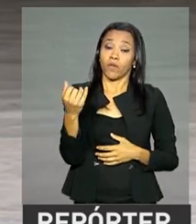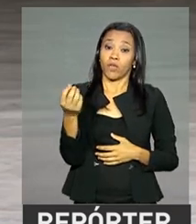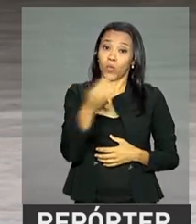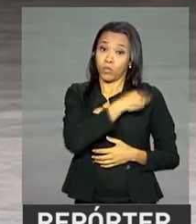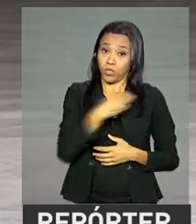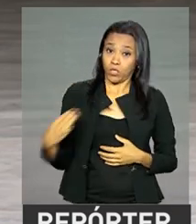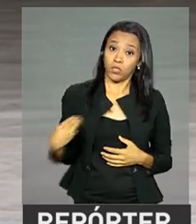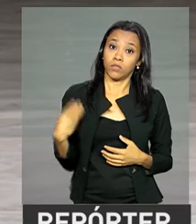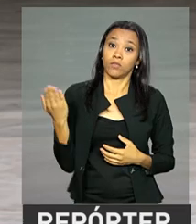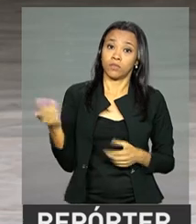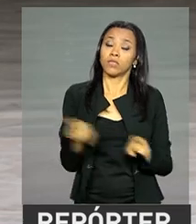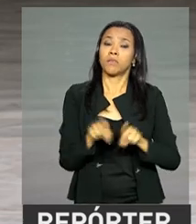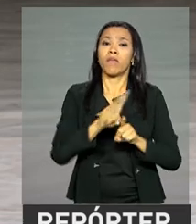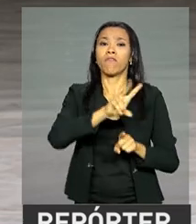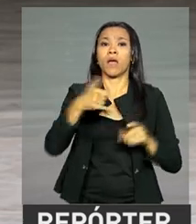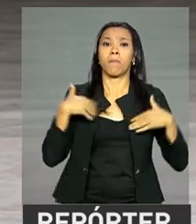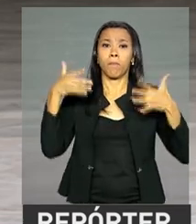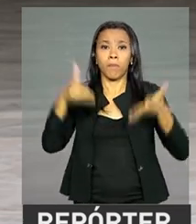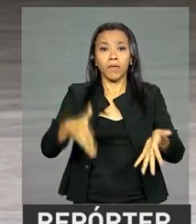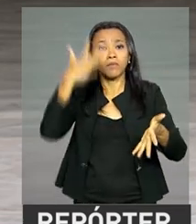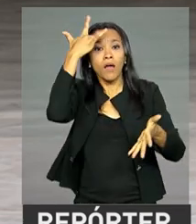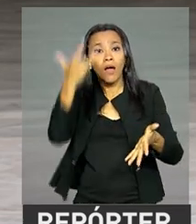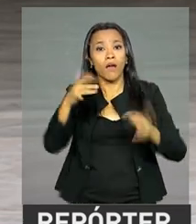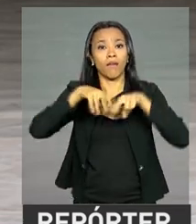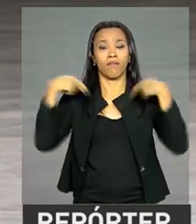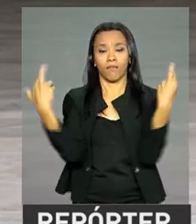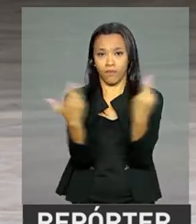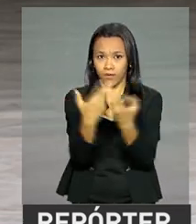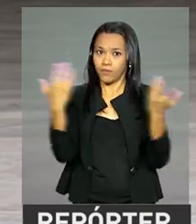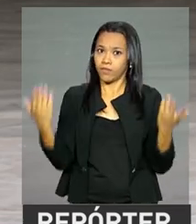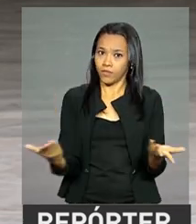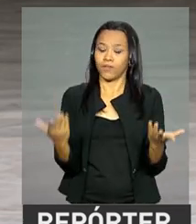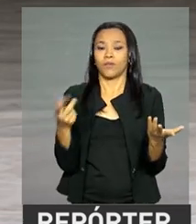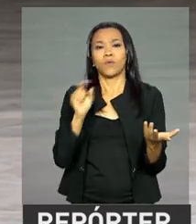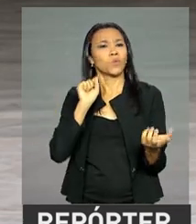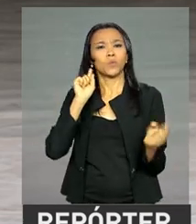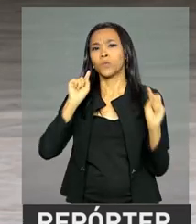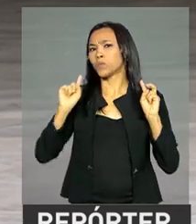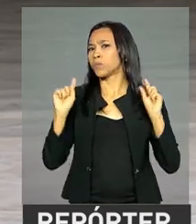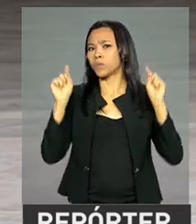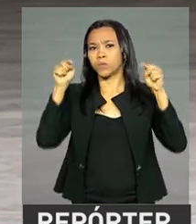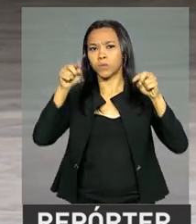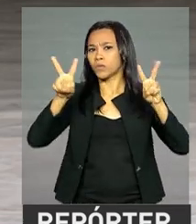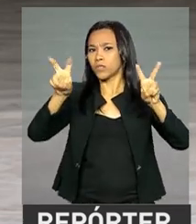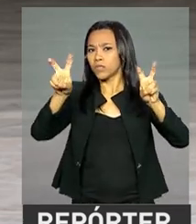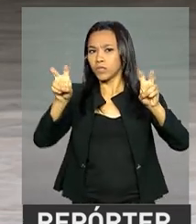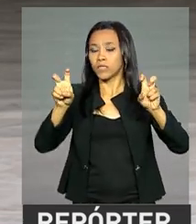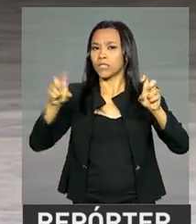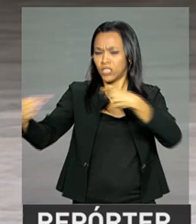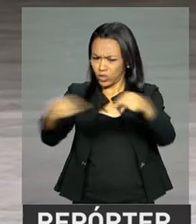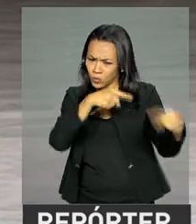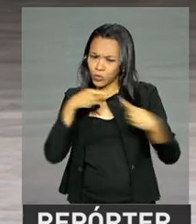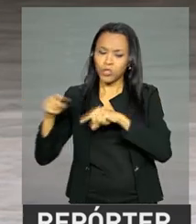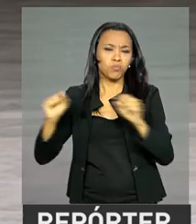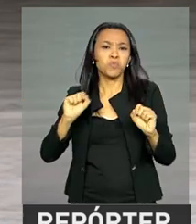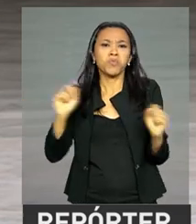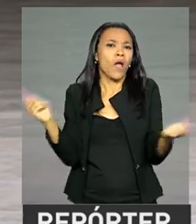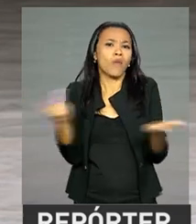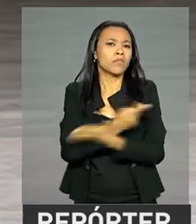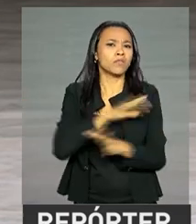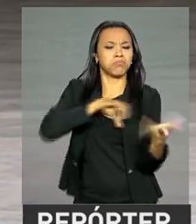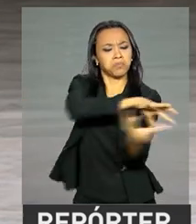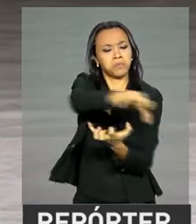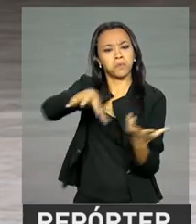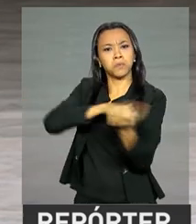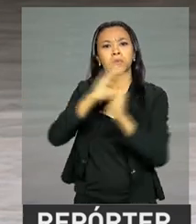participar de uma reunião amanhã com os secretários de segurança do Estado justamente para debater essa questão das rebeliões já que agora no início do